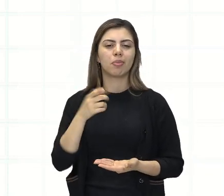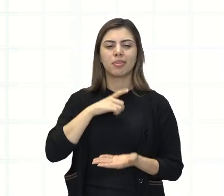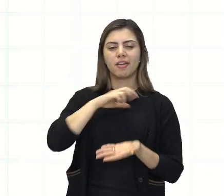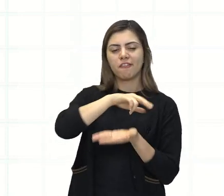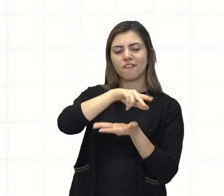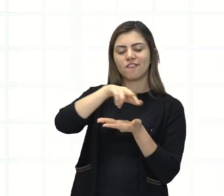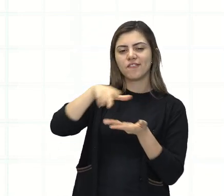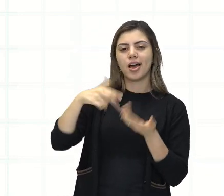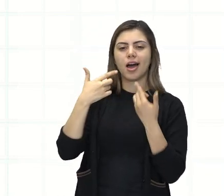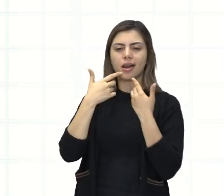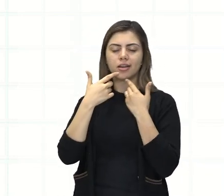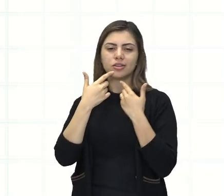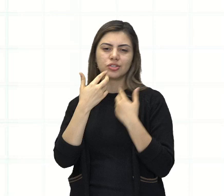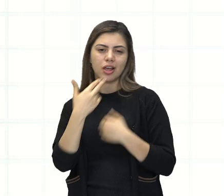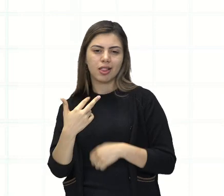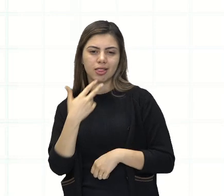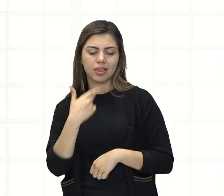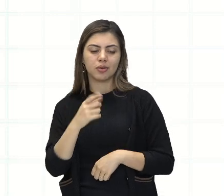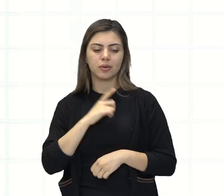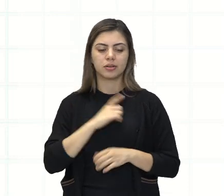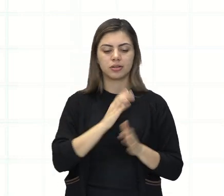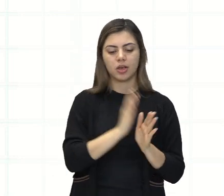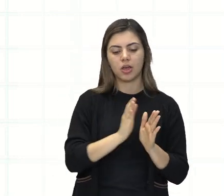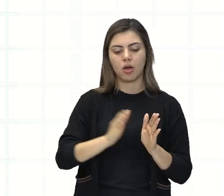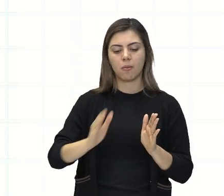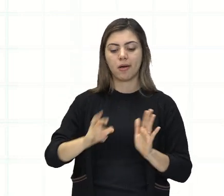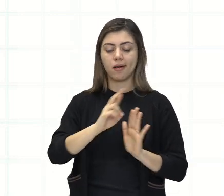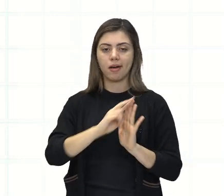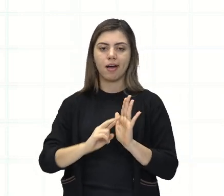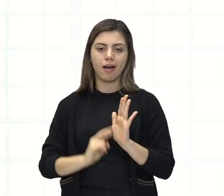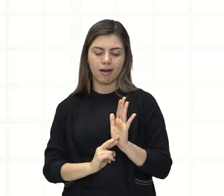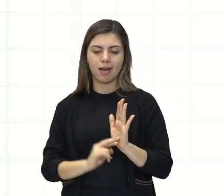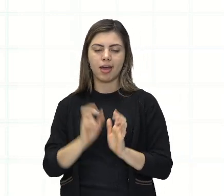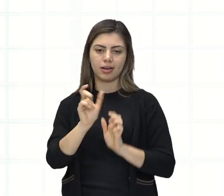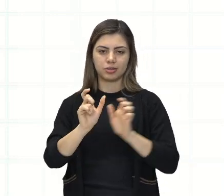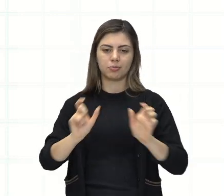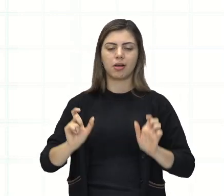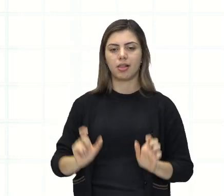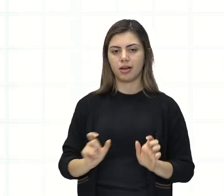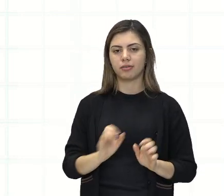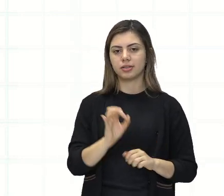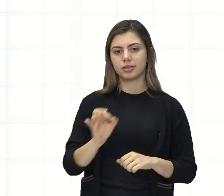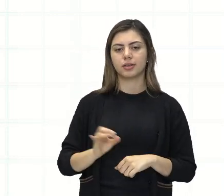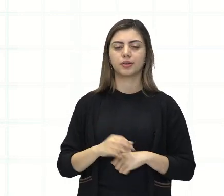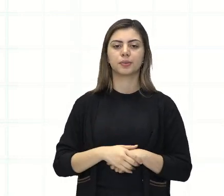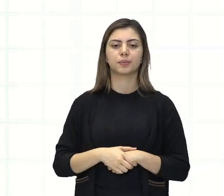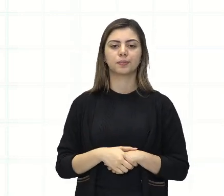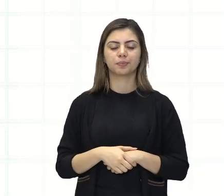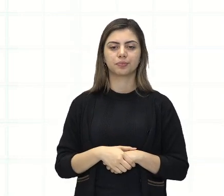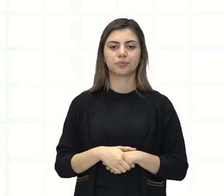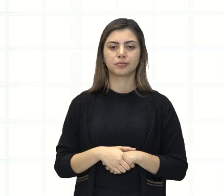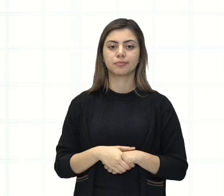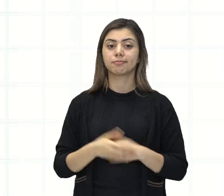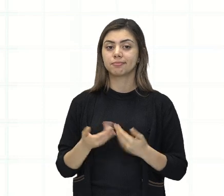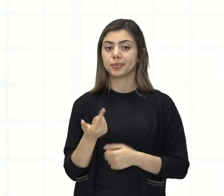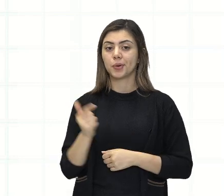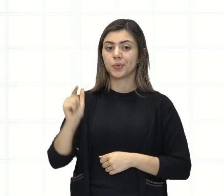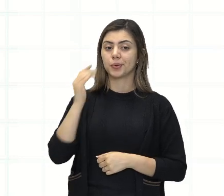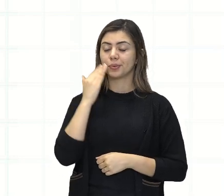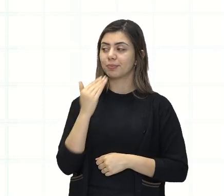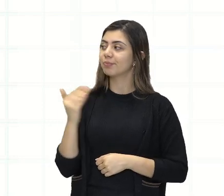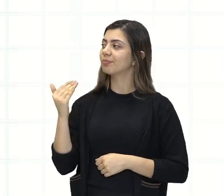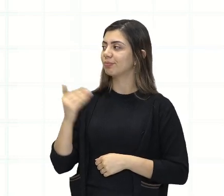são organizados em signos, em palavras convencionais. Próximo,